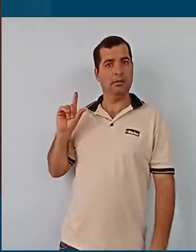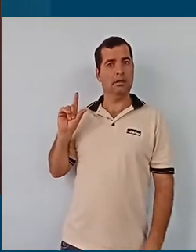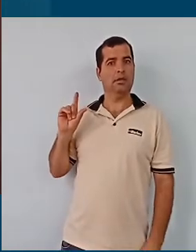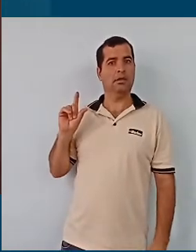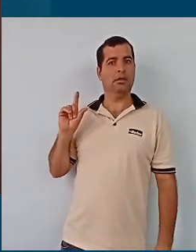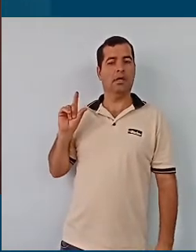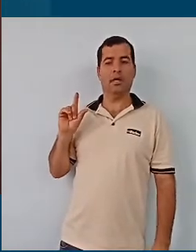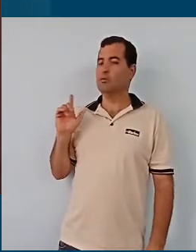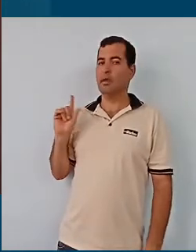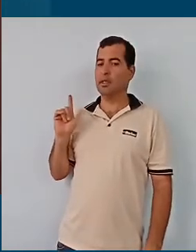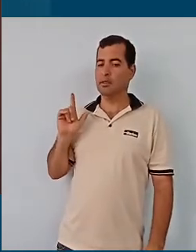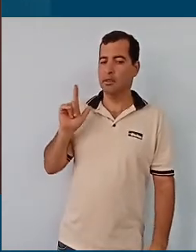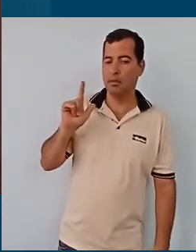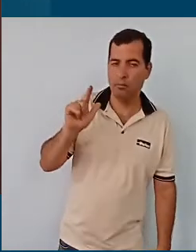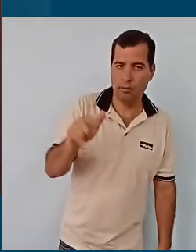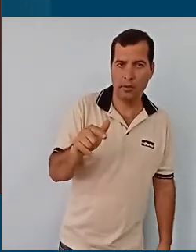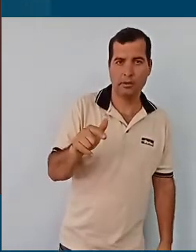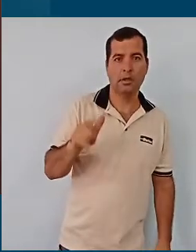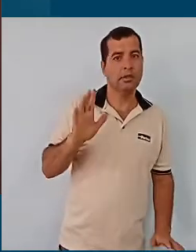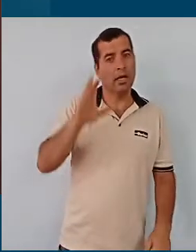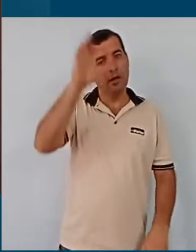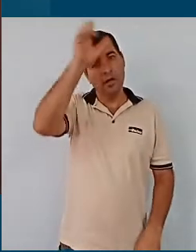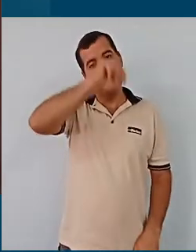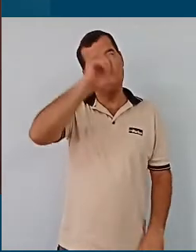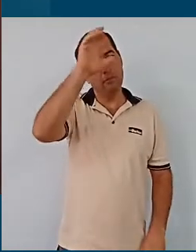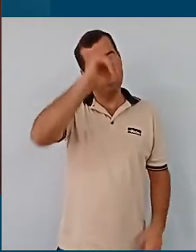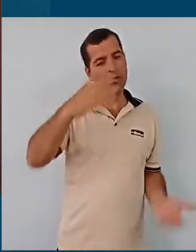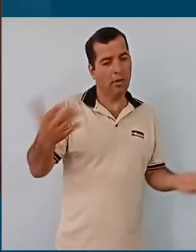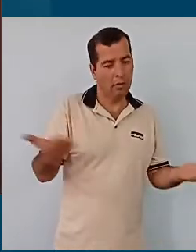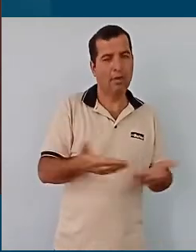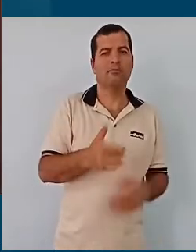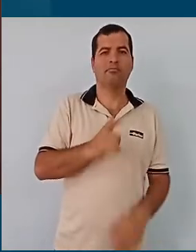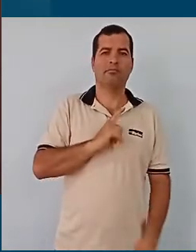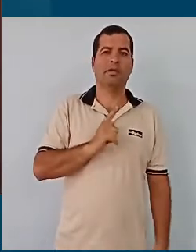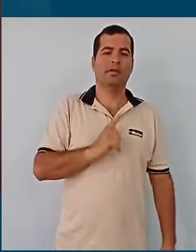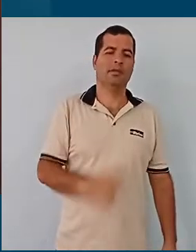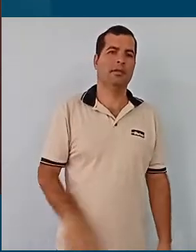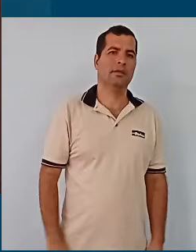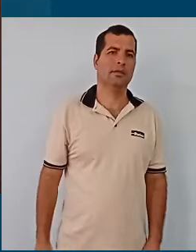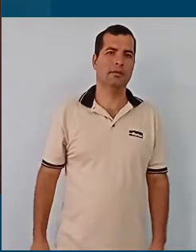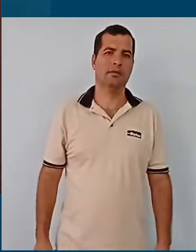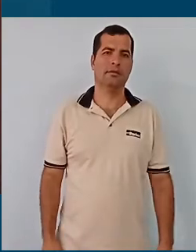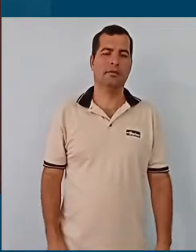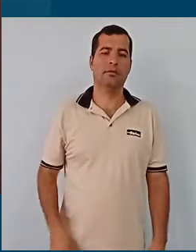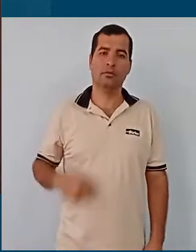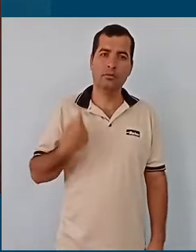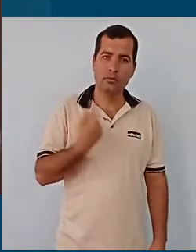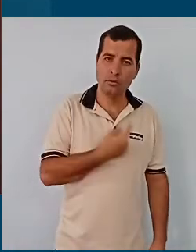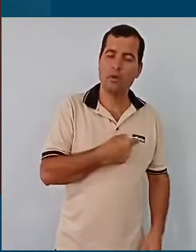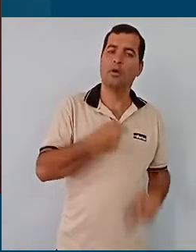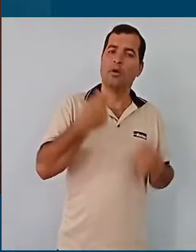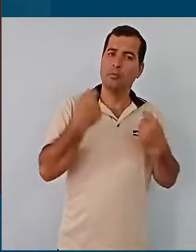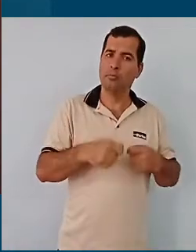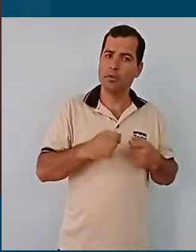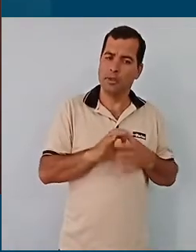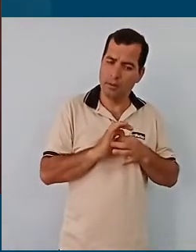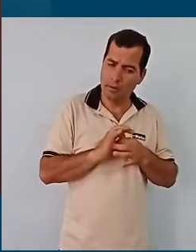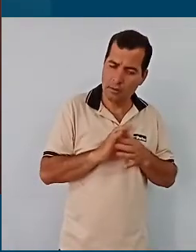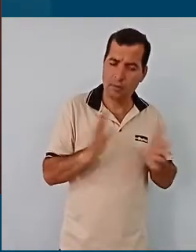ele é produto das aprendizagens, né? E que nós precisamos garantir de